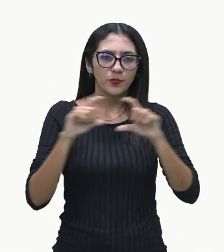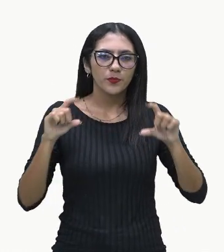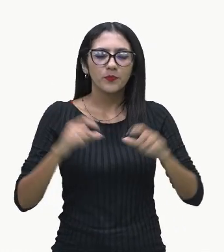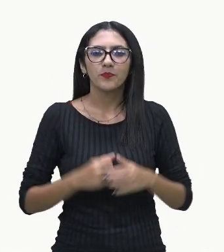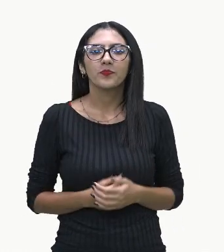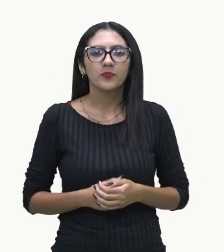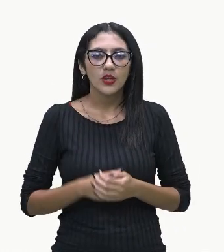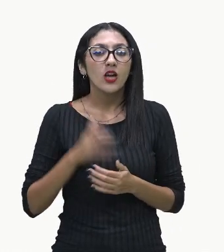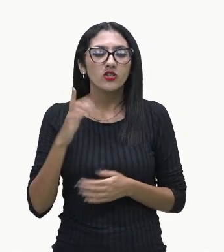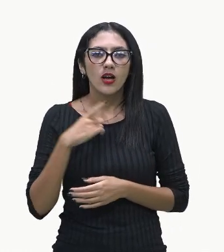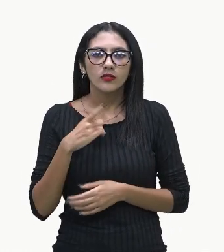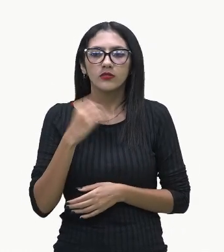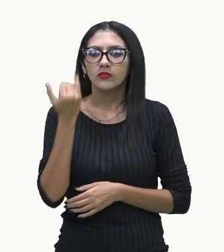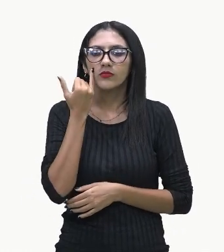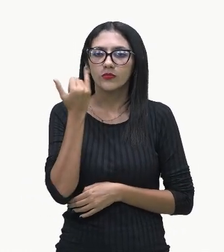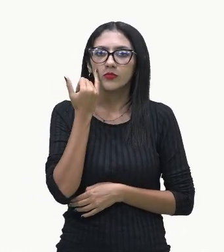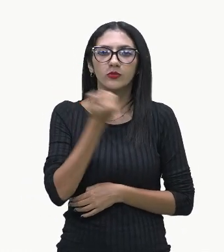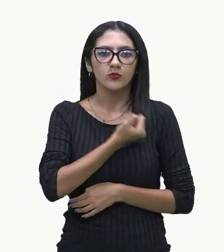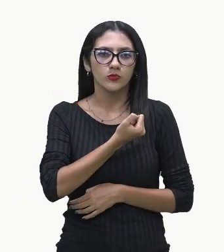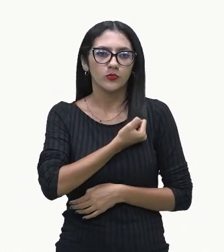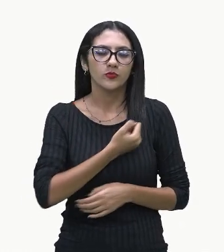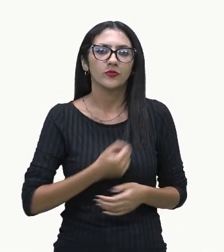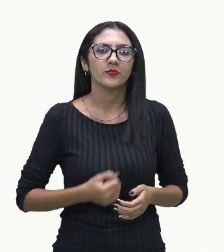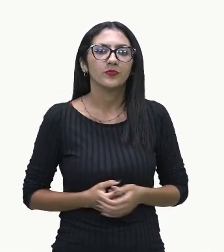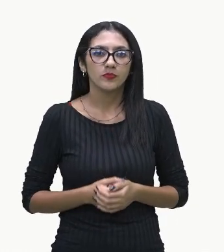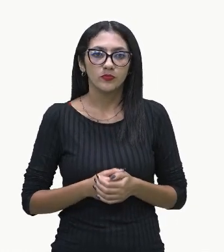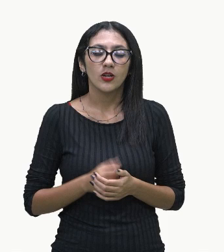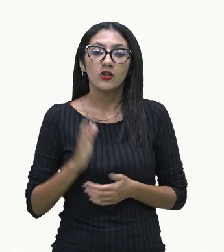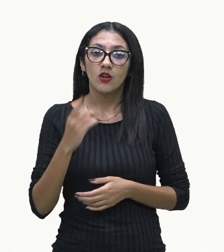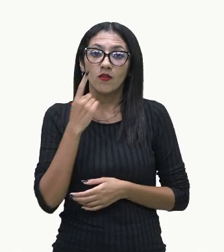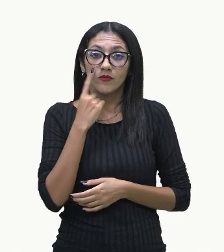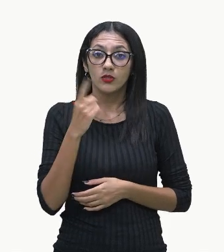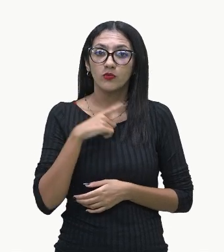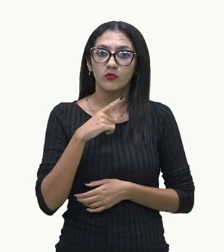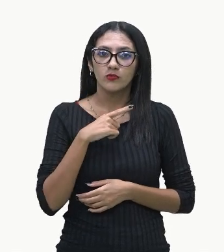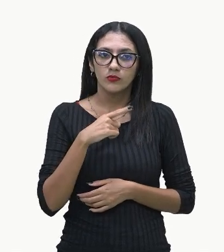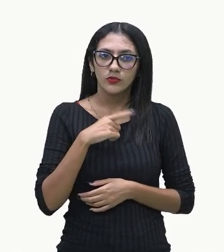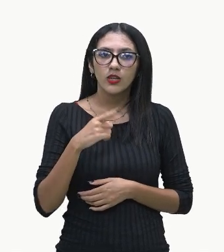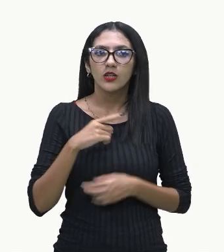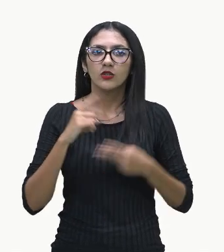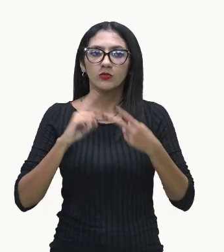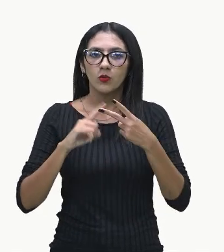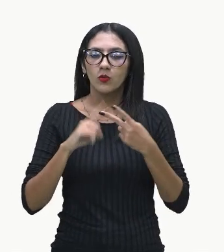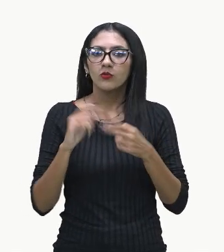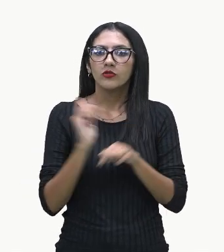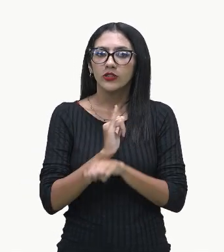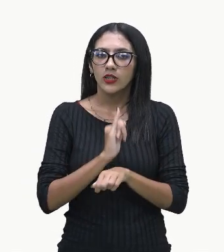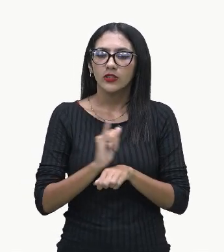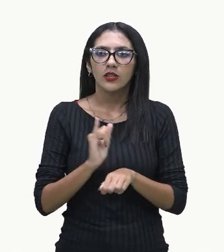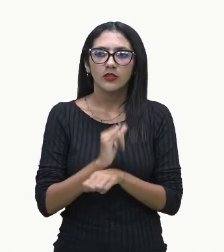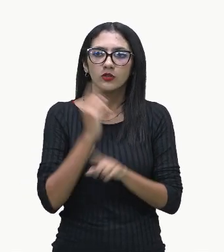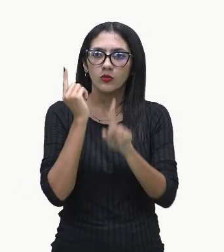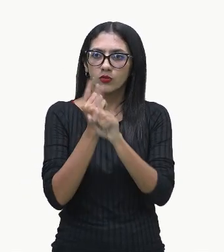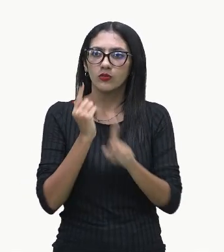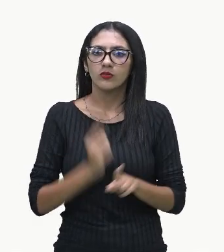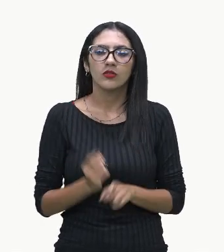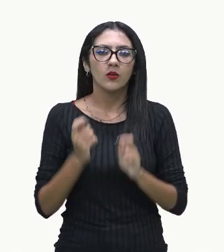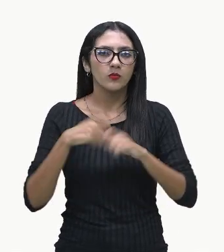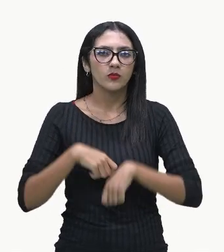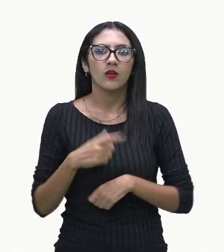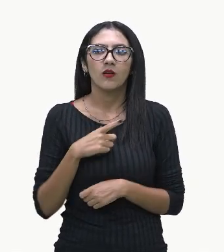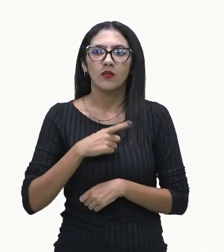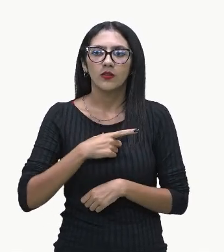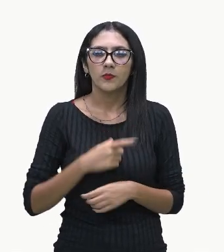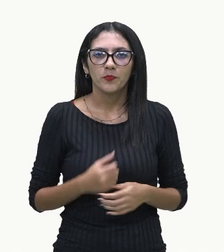projeções. Ok? Então, você já tem aí um segundo modo de determinar medida da hipotenusa. A primeira, qual é? Teorema de